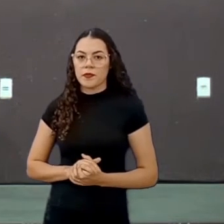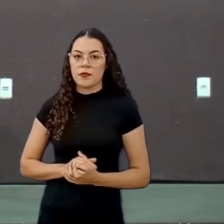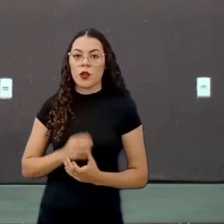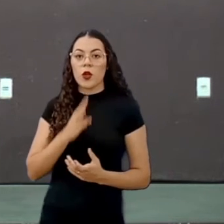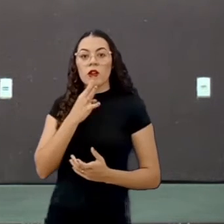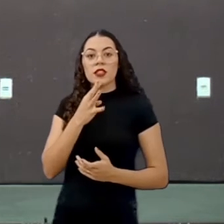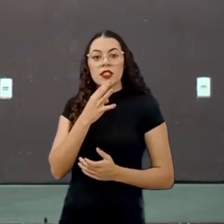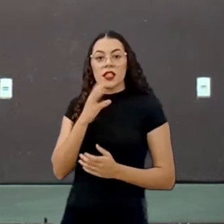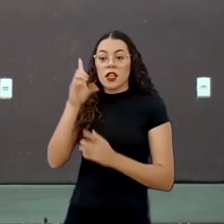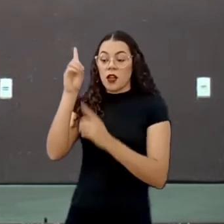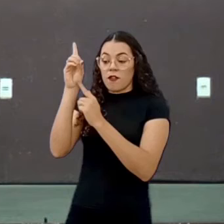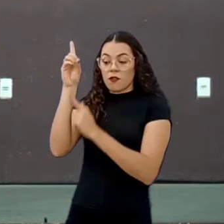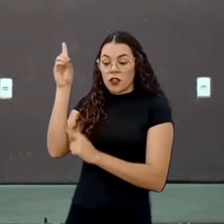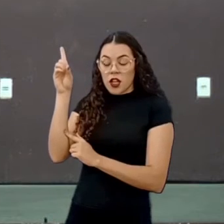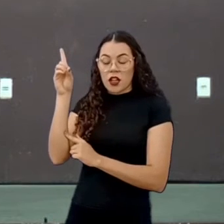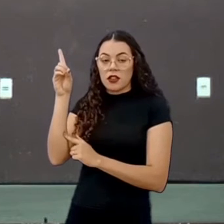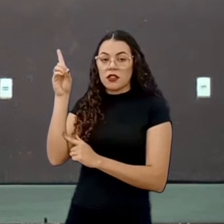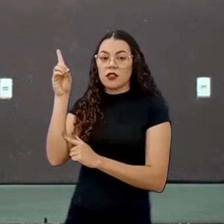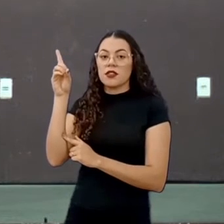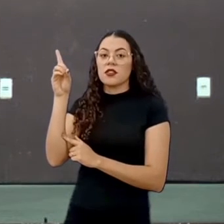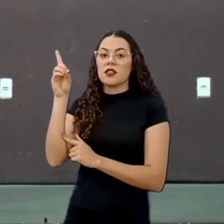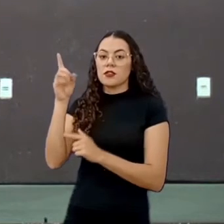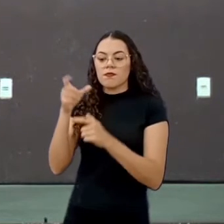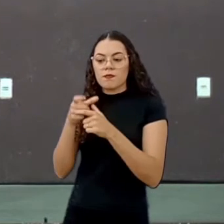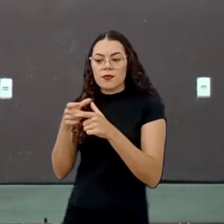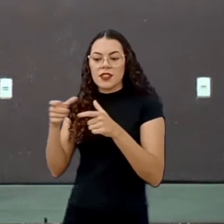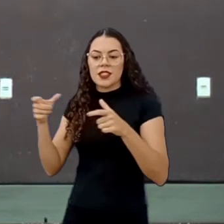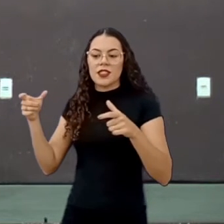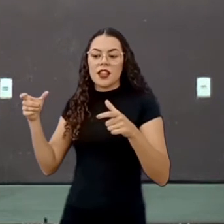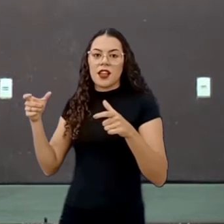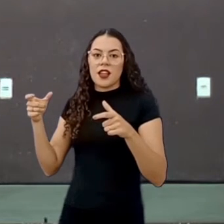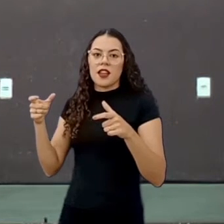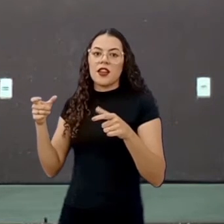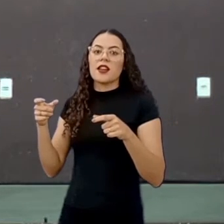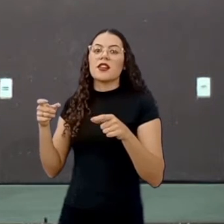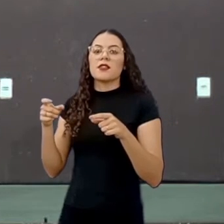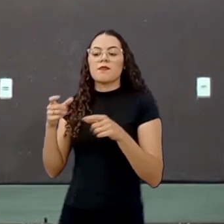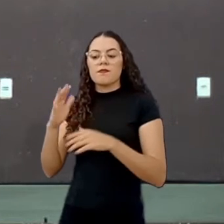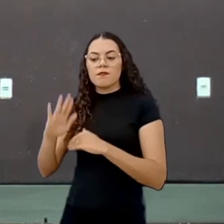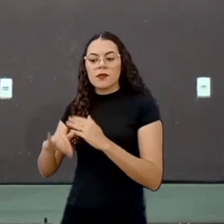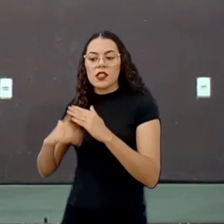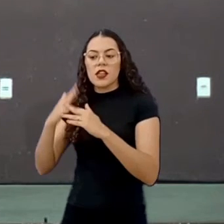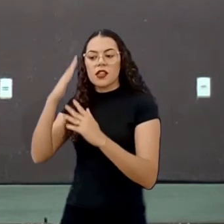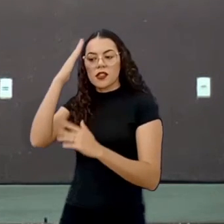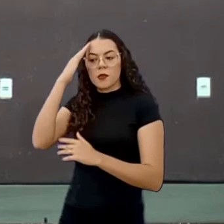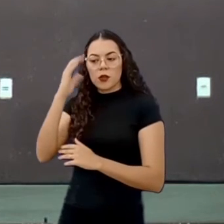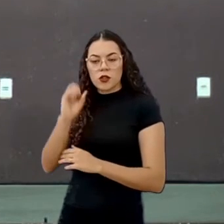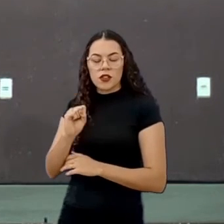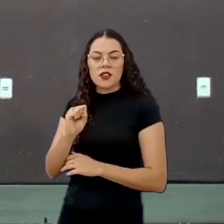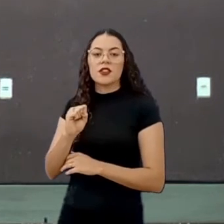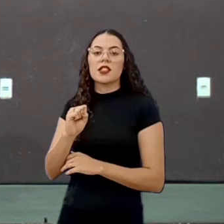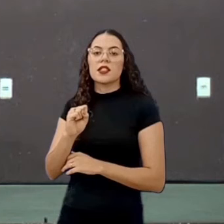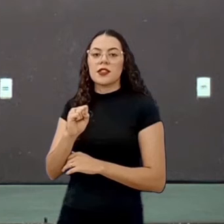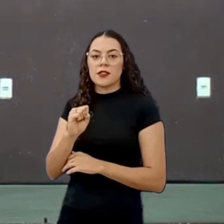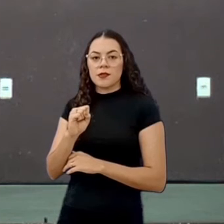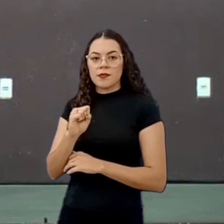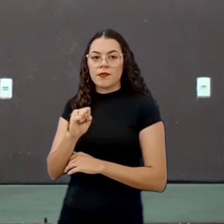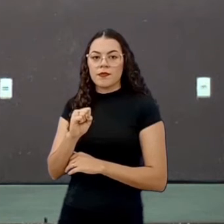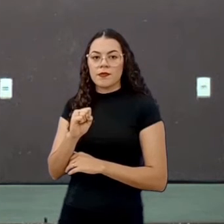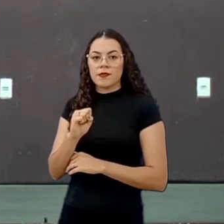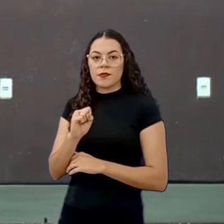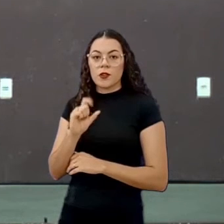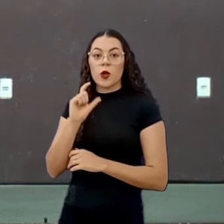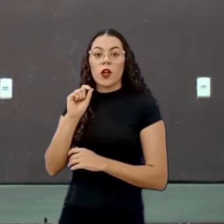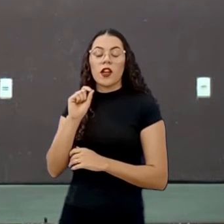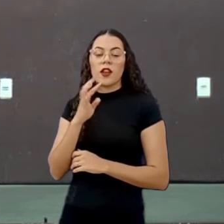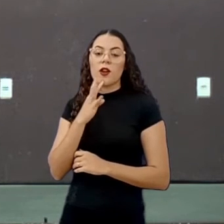Conhecer a vontade de Deus, frutificar, crescer em sabedoria, parte sabe de onde?